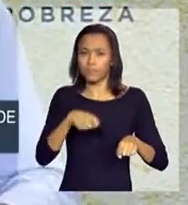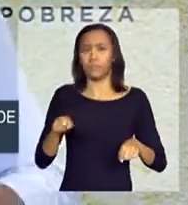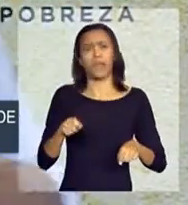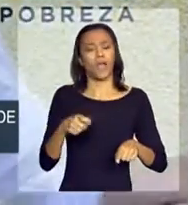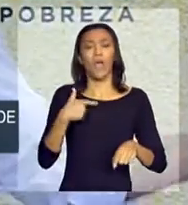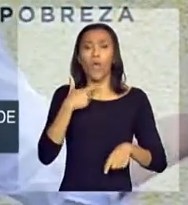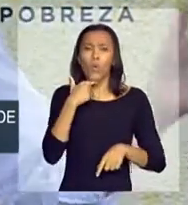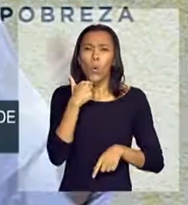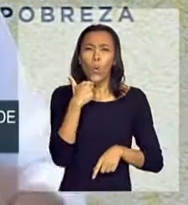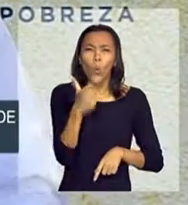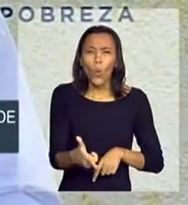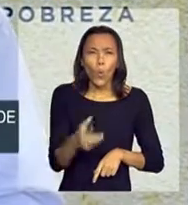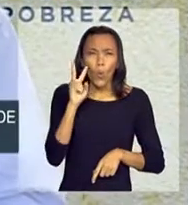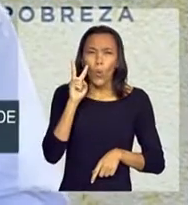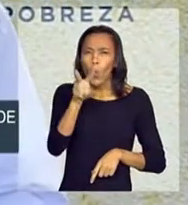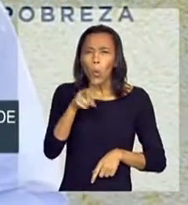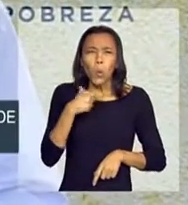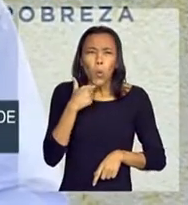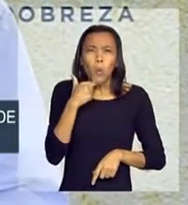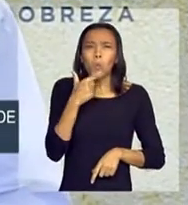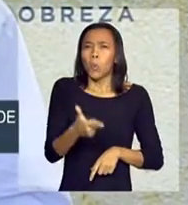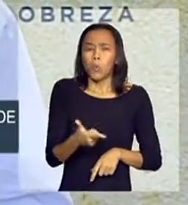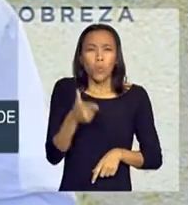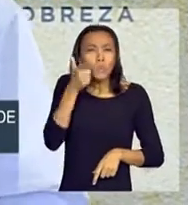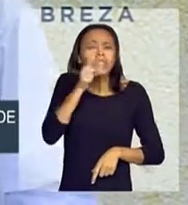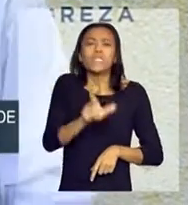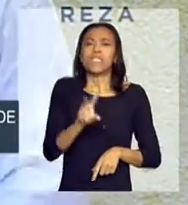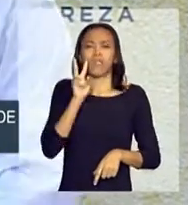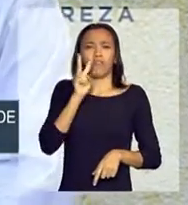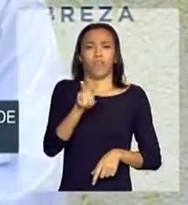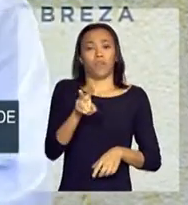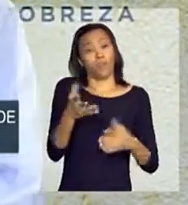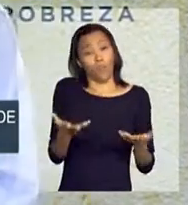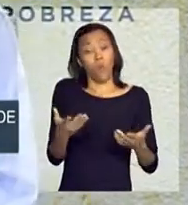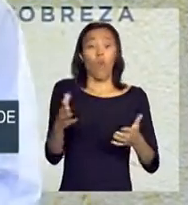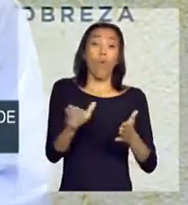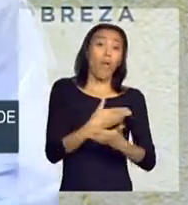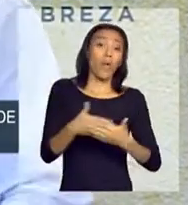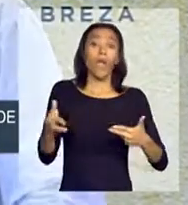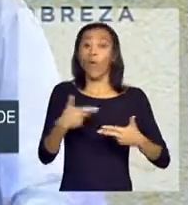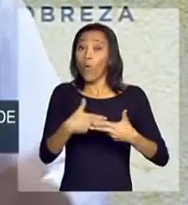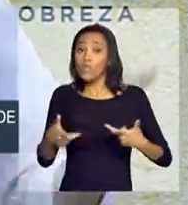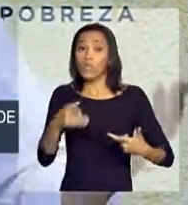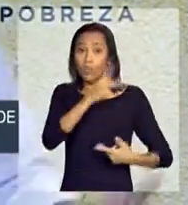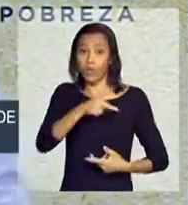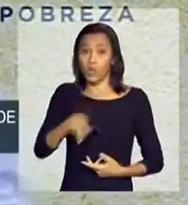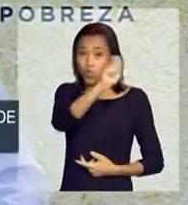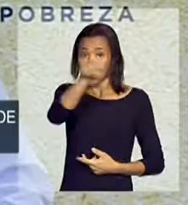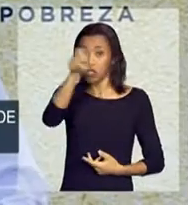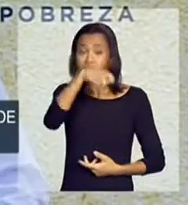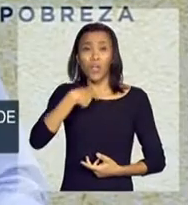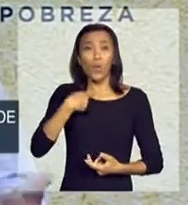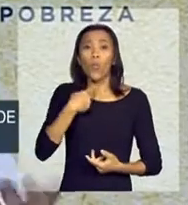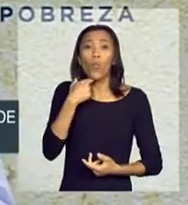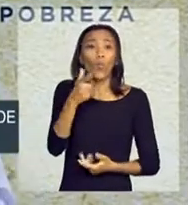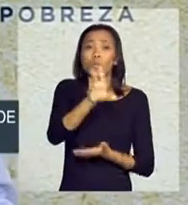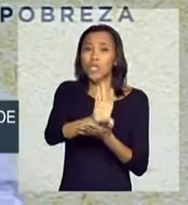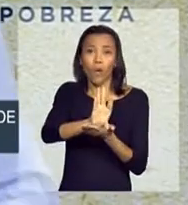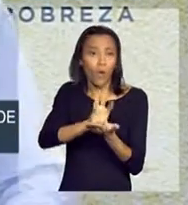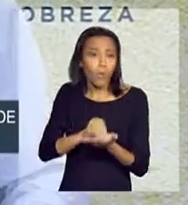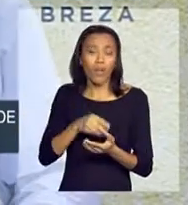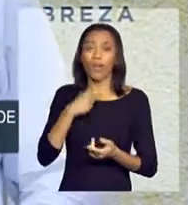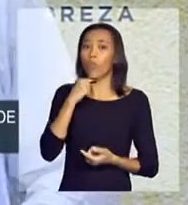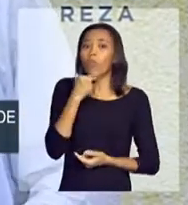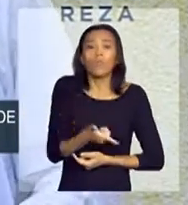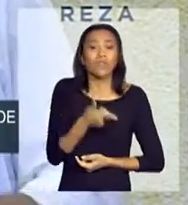eu chegou a hora que eu não consegui enxergar então qualquer coisa que ela escrever se preocupe ar não conseguirá copiar não